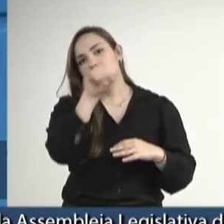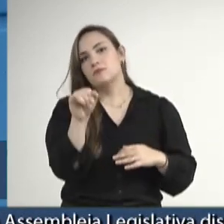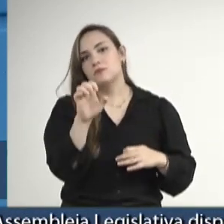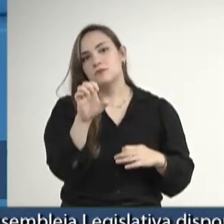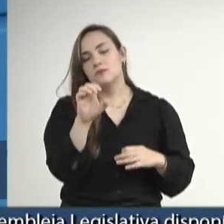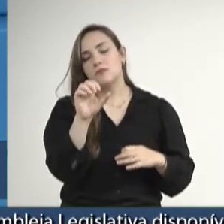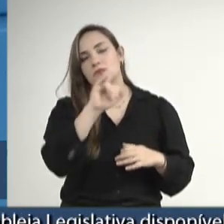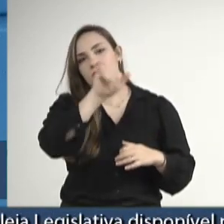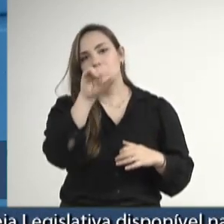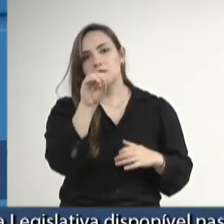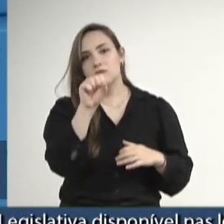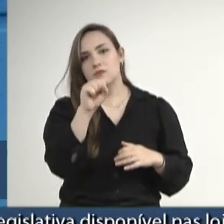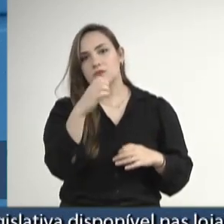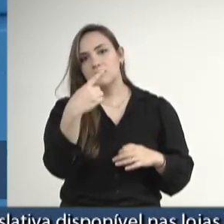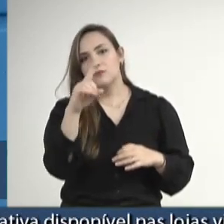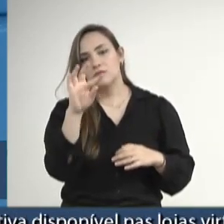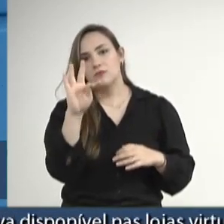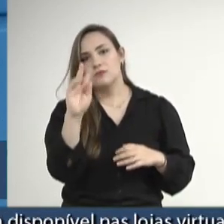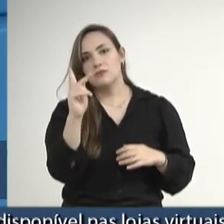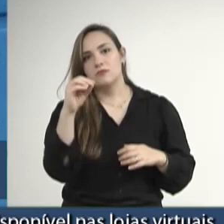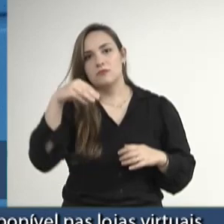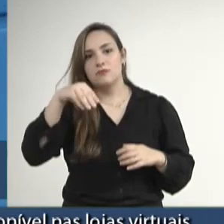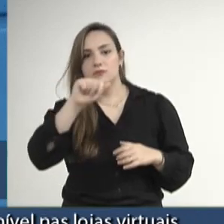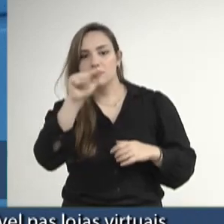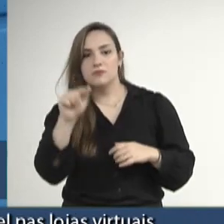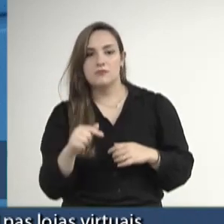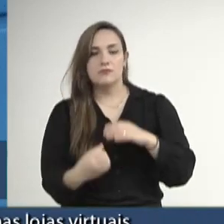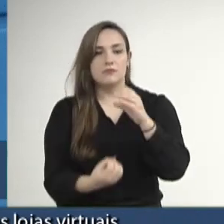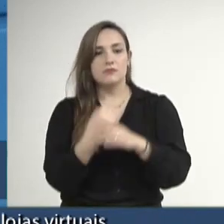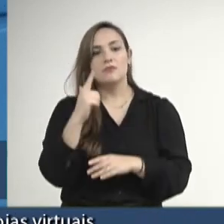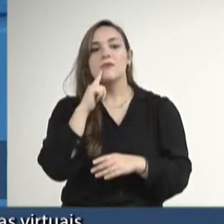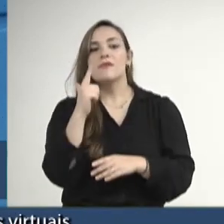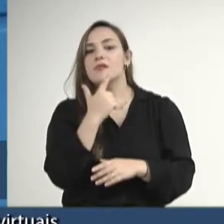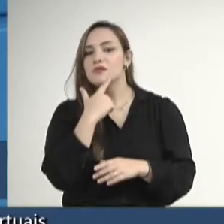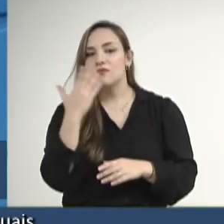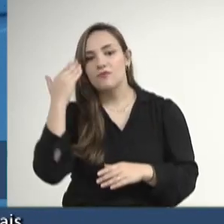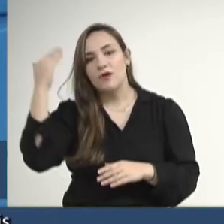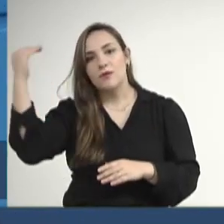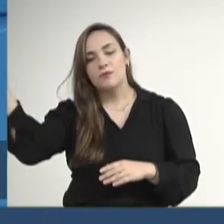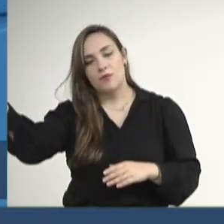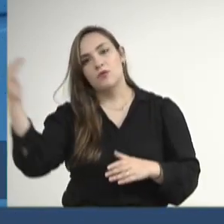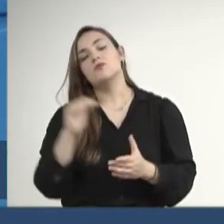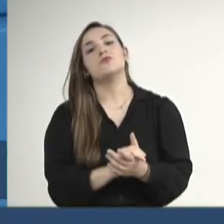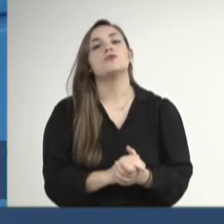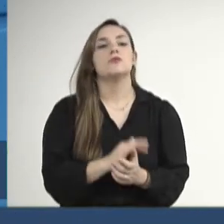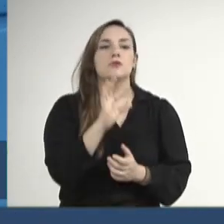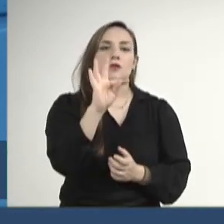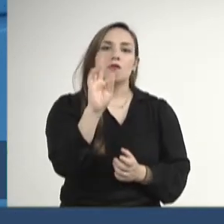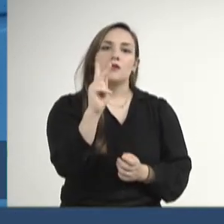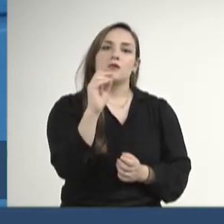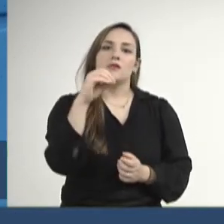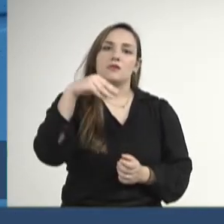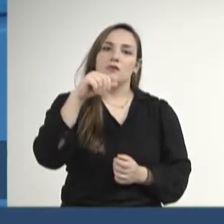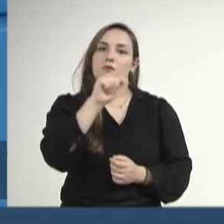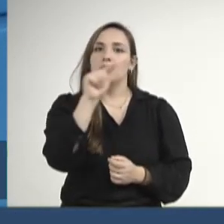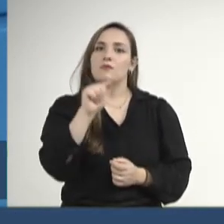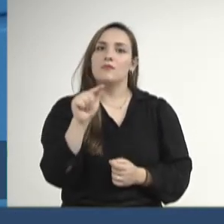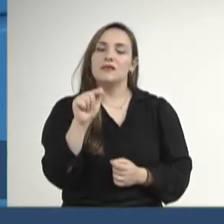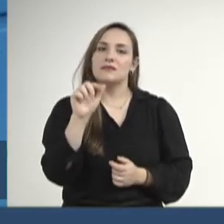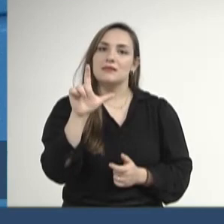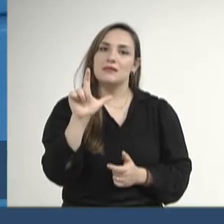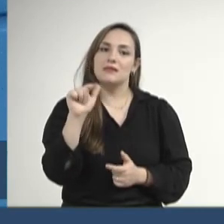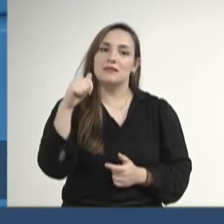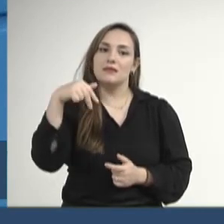fundador da tradicional lanchonete Campo Grandense Tomás Lanches pelo seu falecimento ocorrido no dia 11